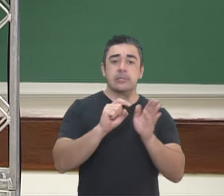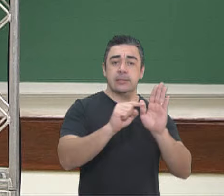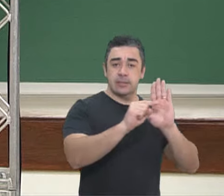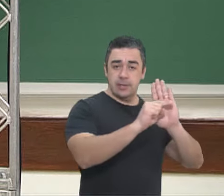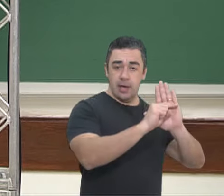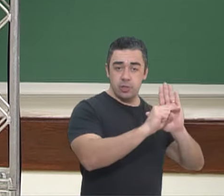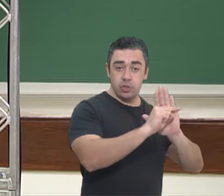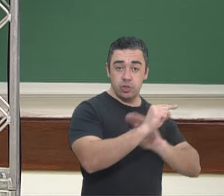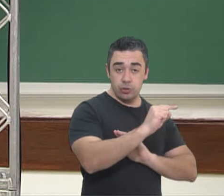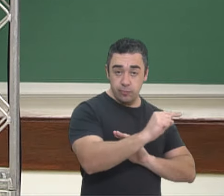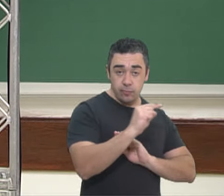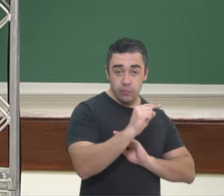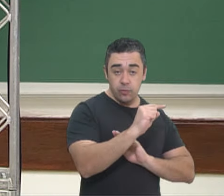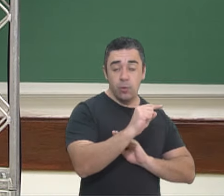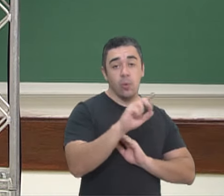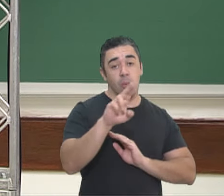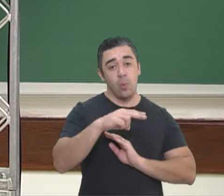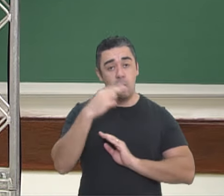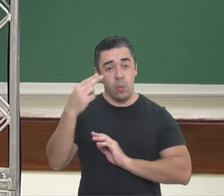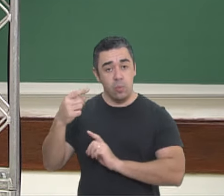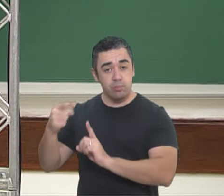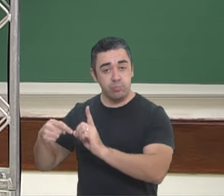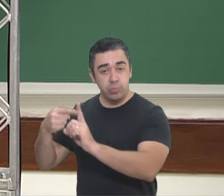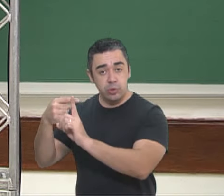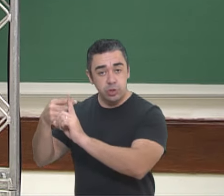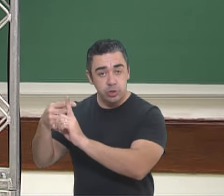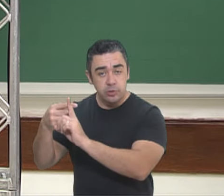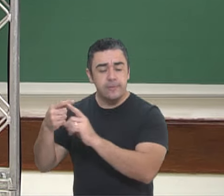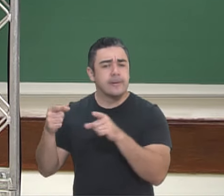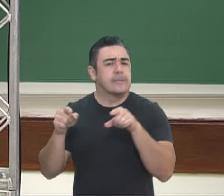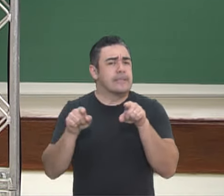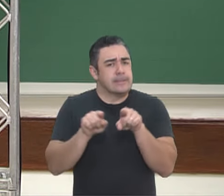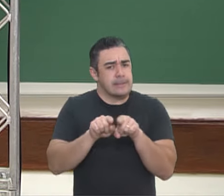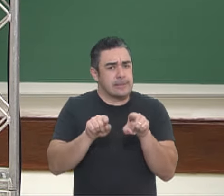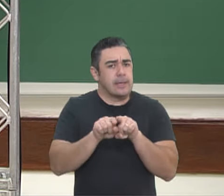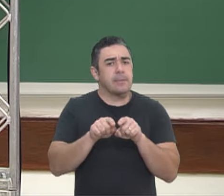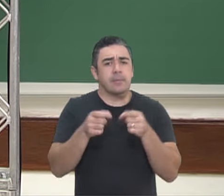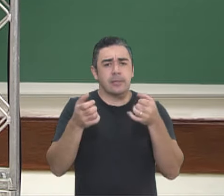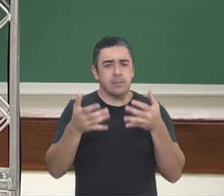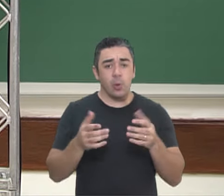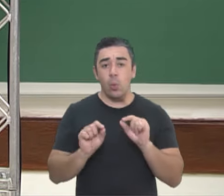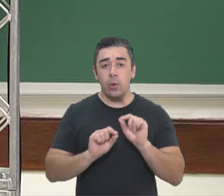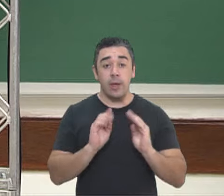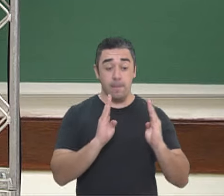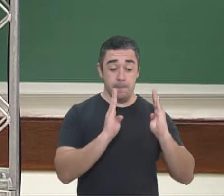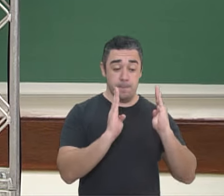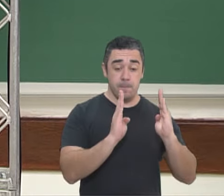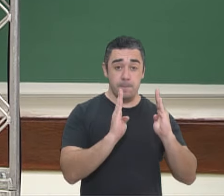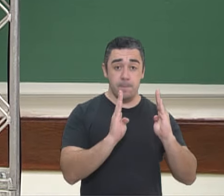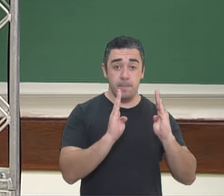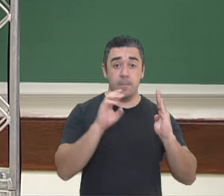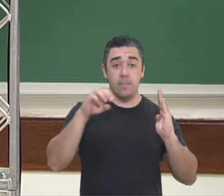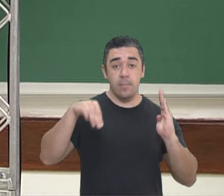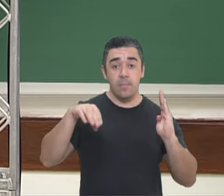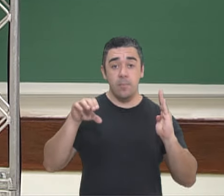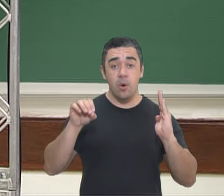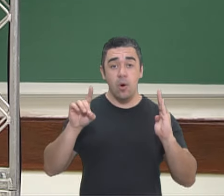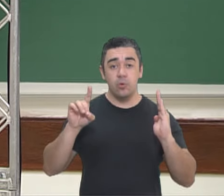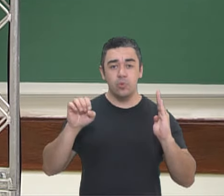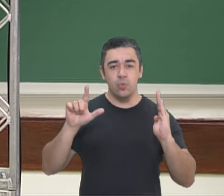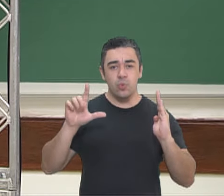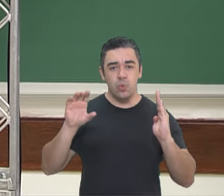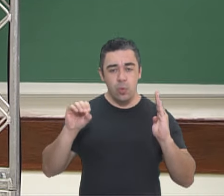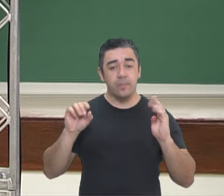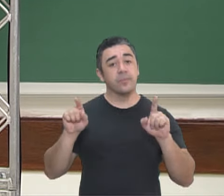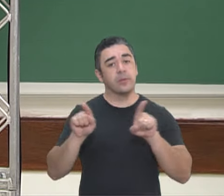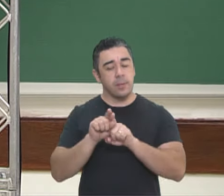ou positivo. Lembram disso? Também a gente falou sobre módulo de um número inteiro e também sobre números